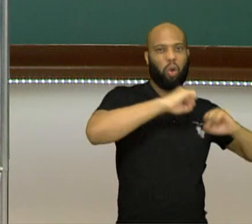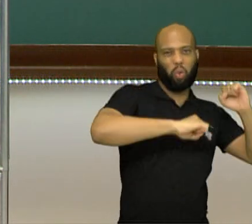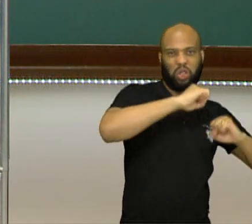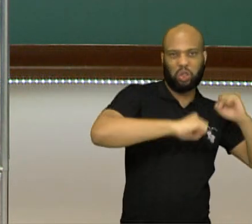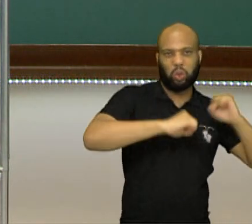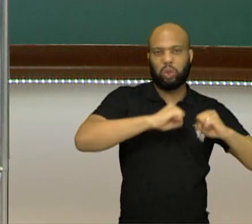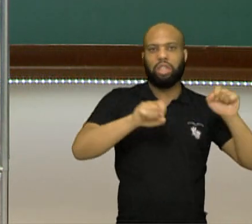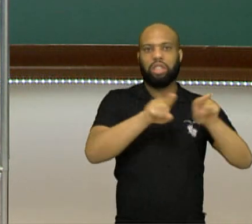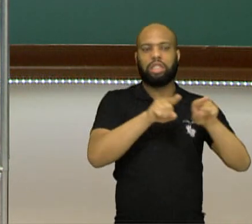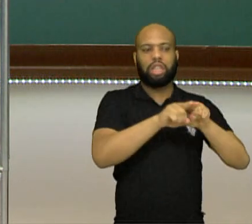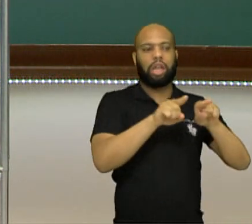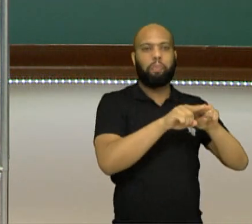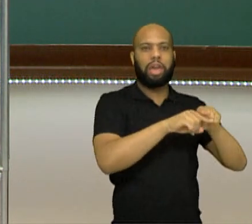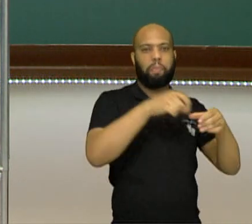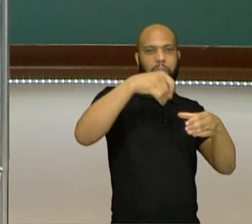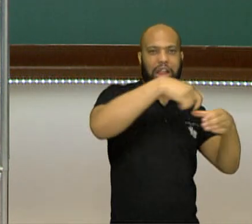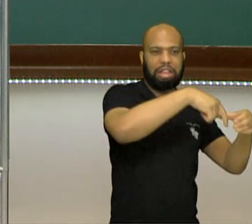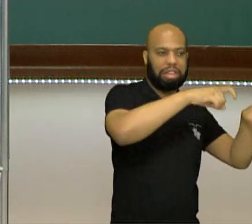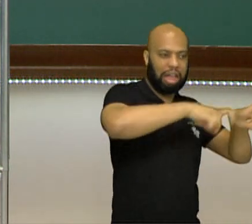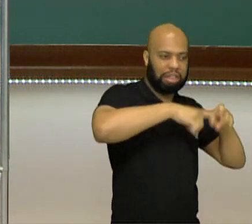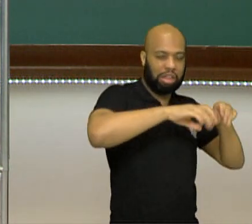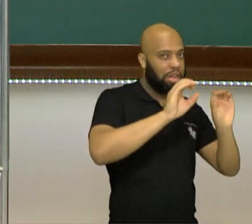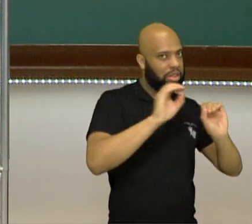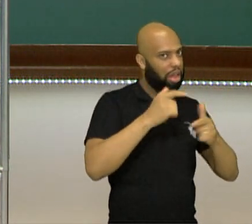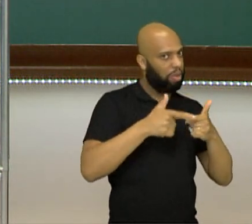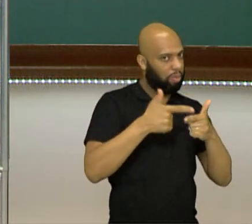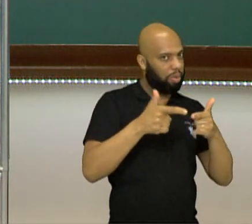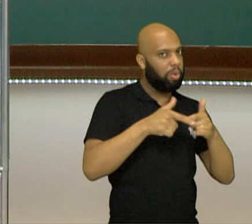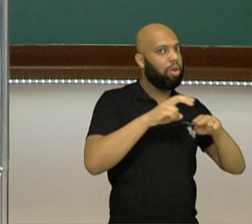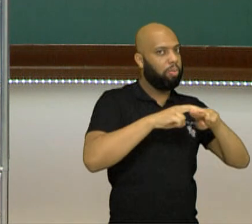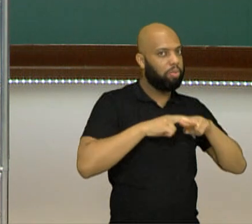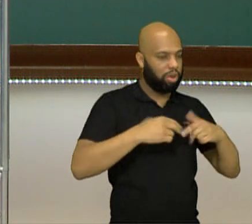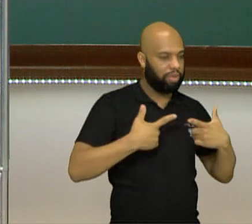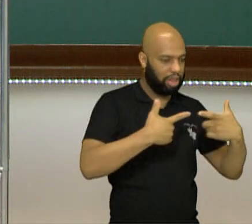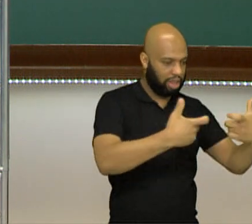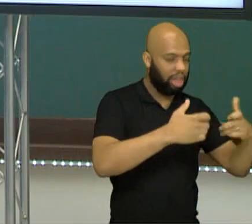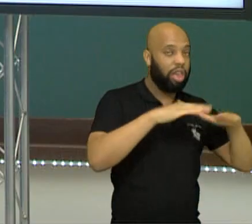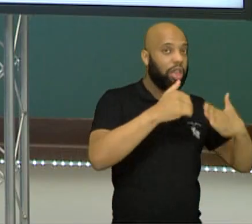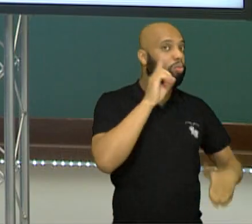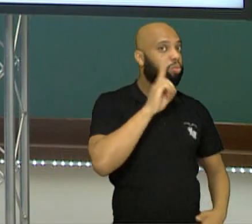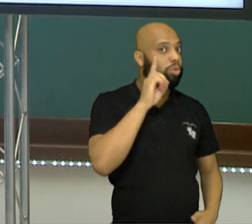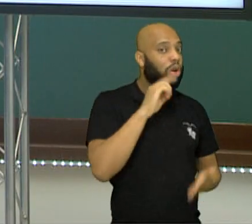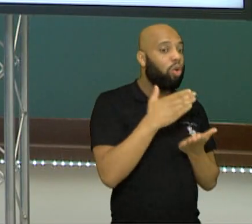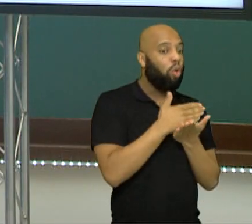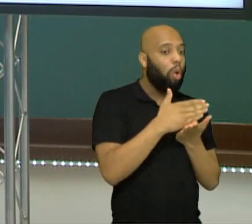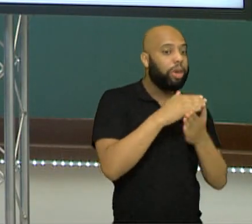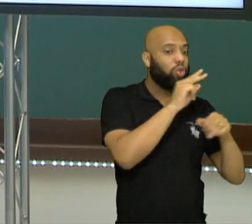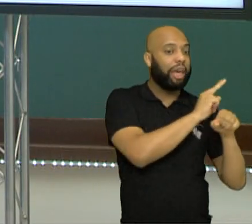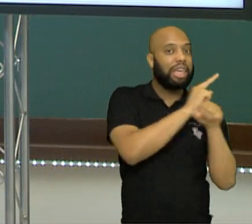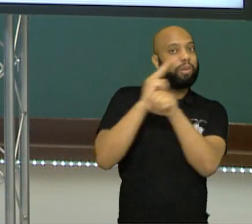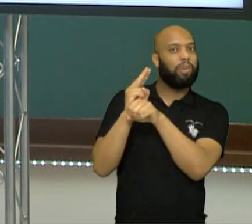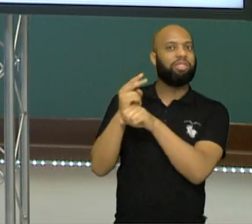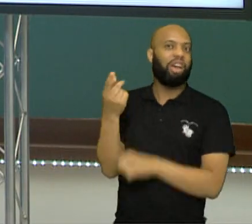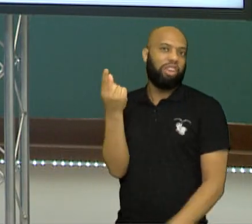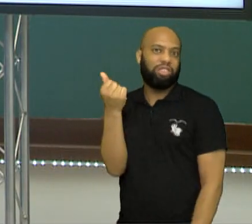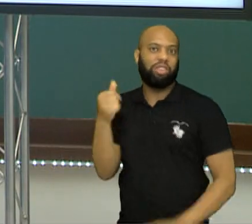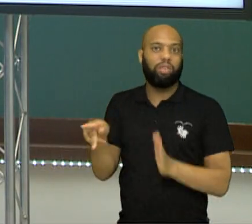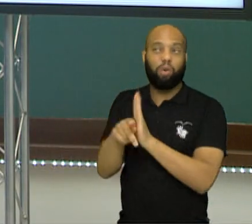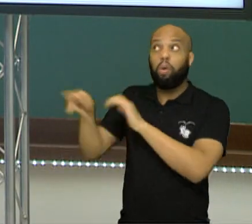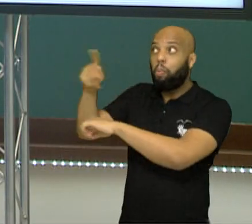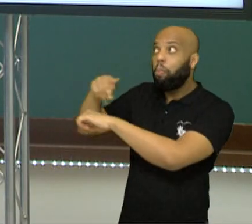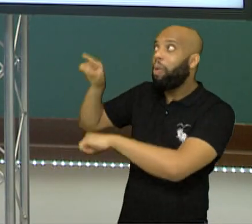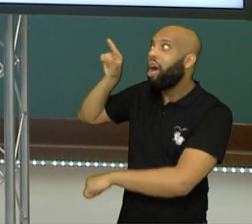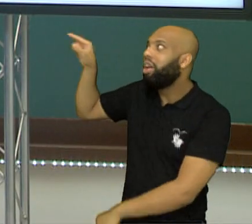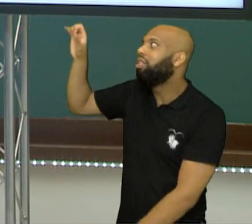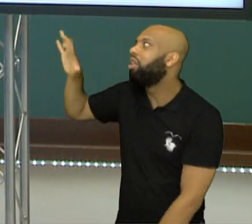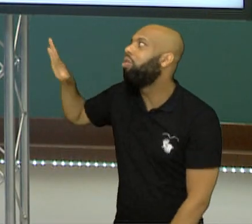suas plantações foram afetados pela guerra. Os Estados Unidos passaram a emprestar dinheiro para os países europeus no seu